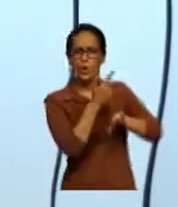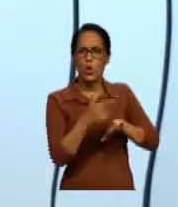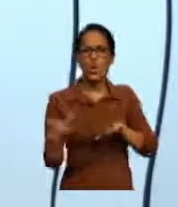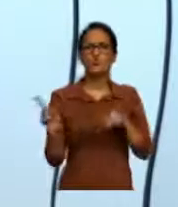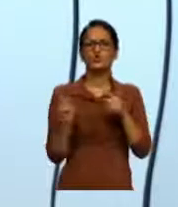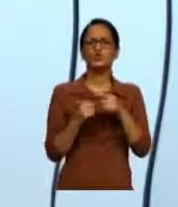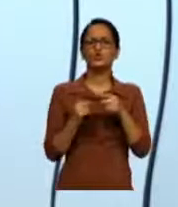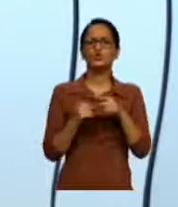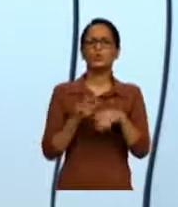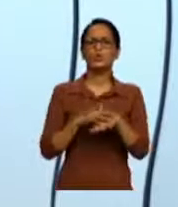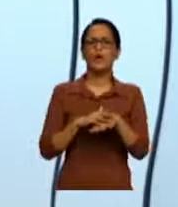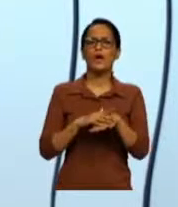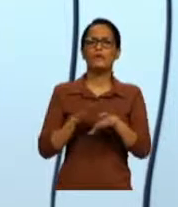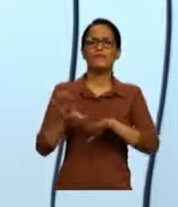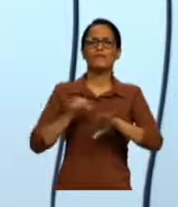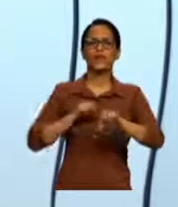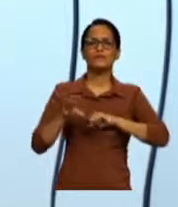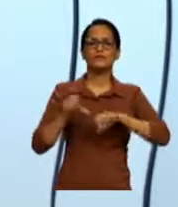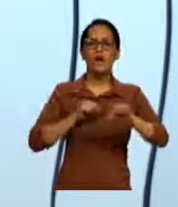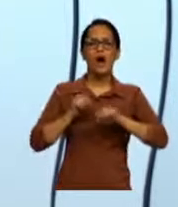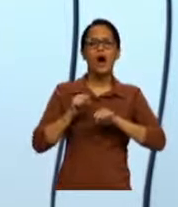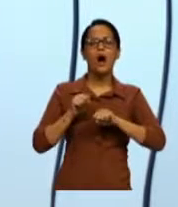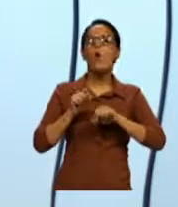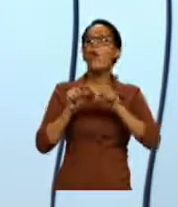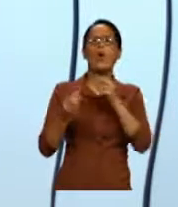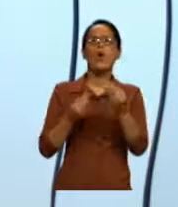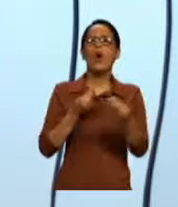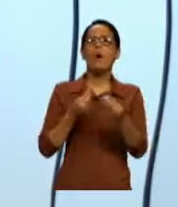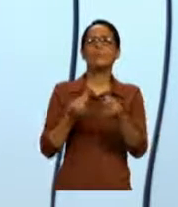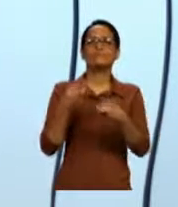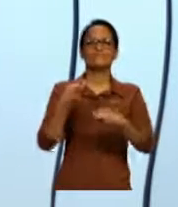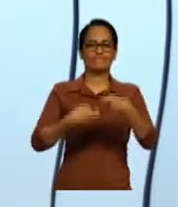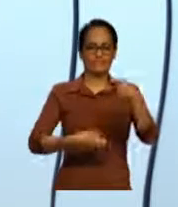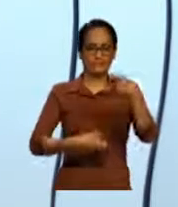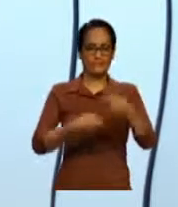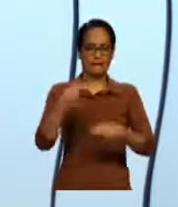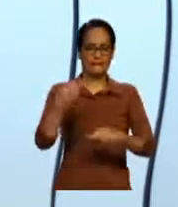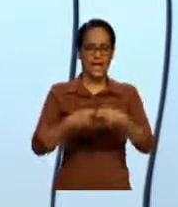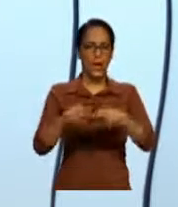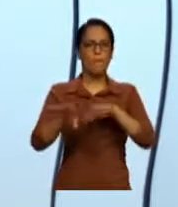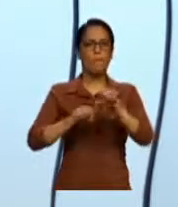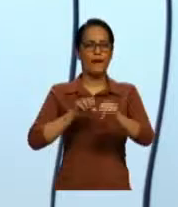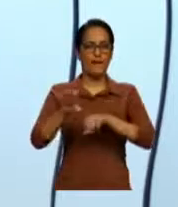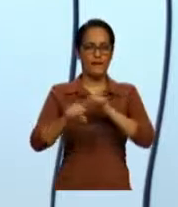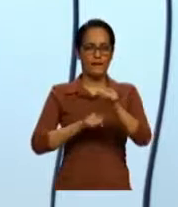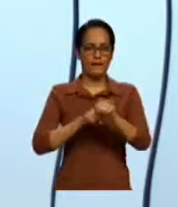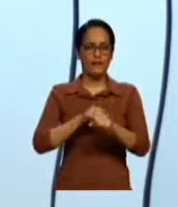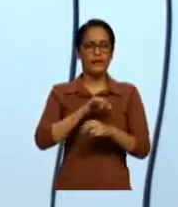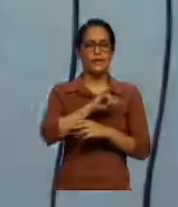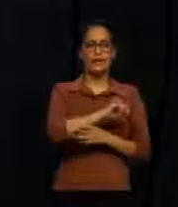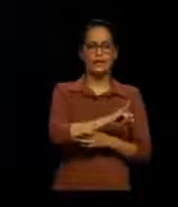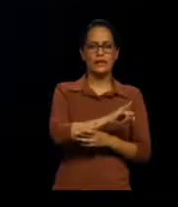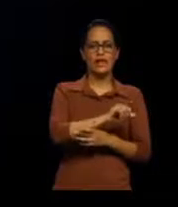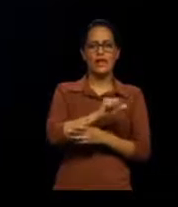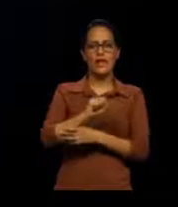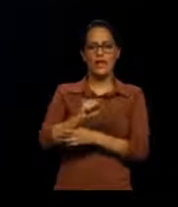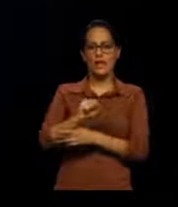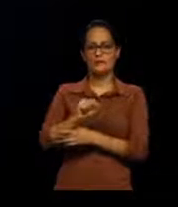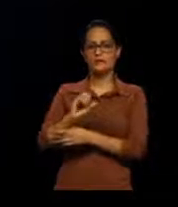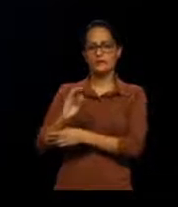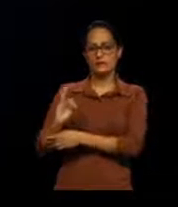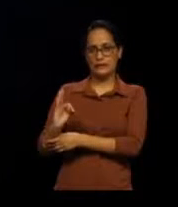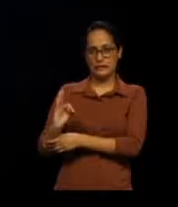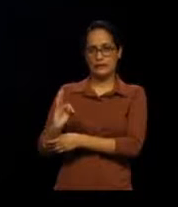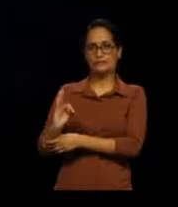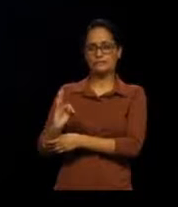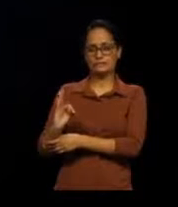as infecções sexualmente transmissíveis ou ISTs, que a gente fala. Antes era tratada